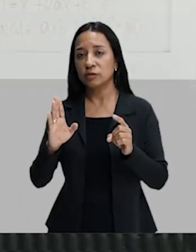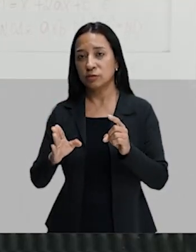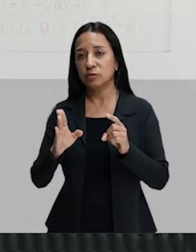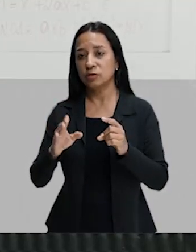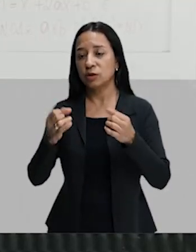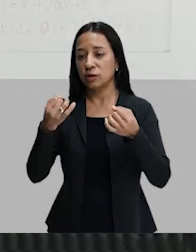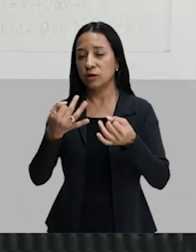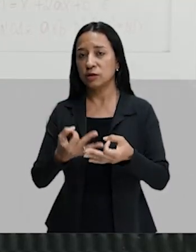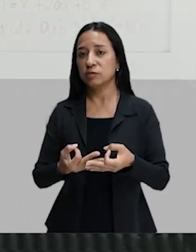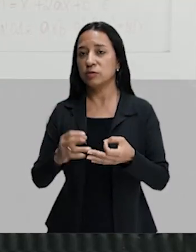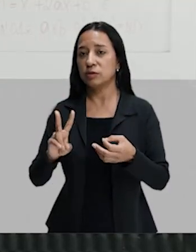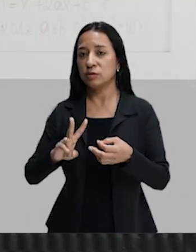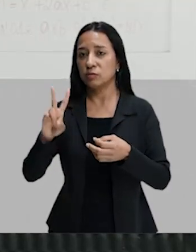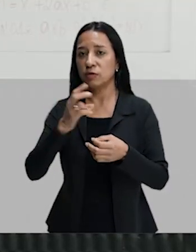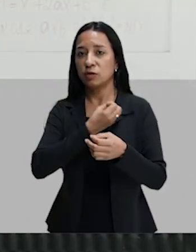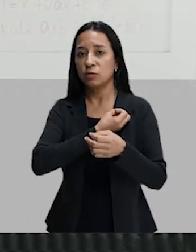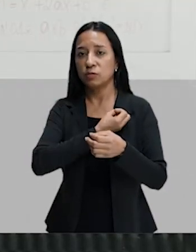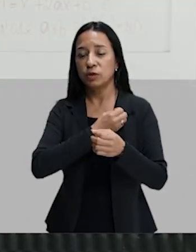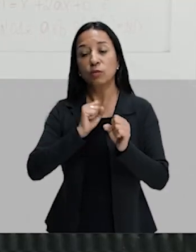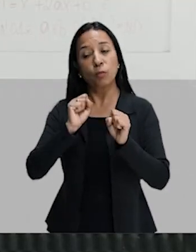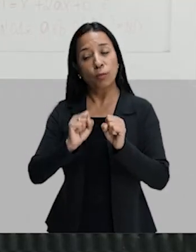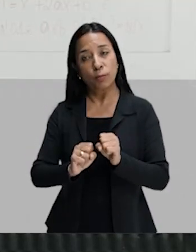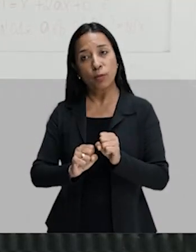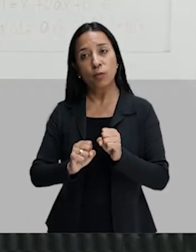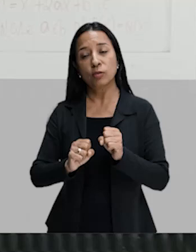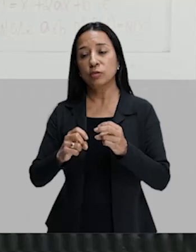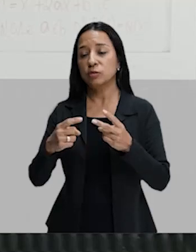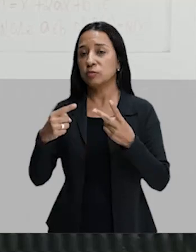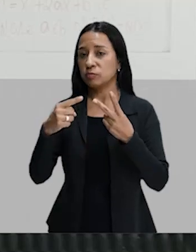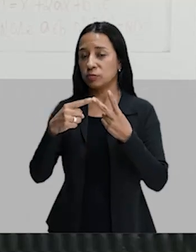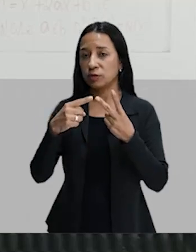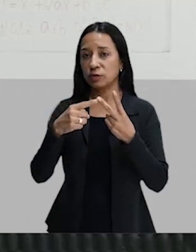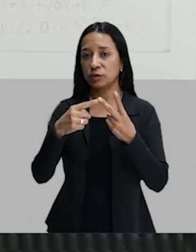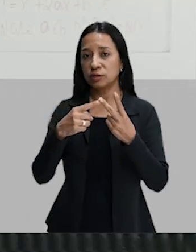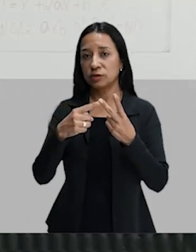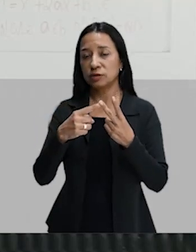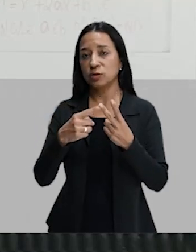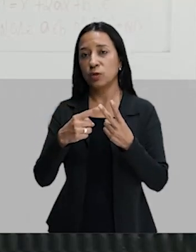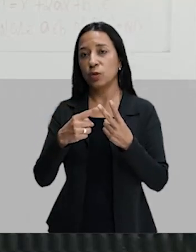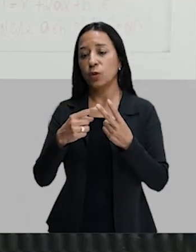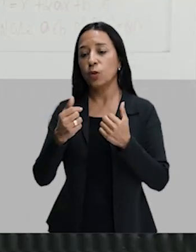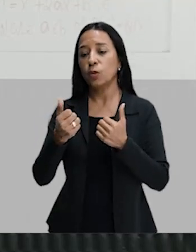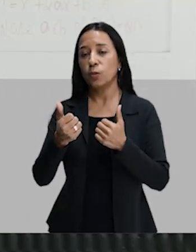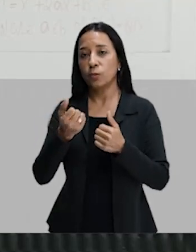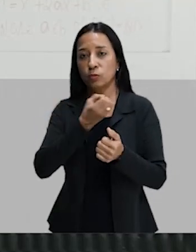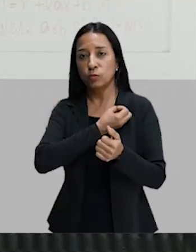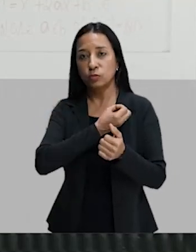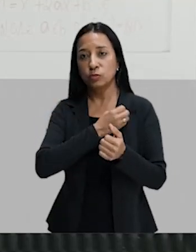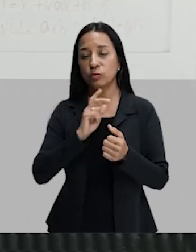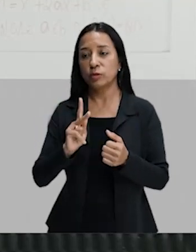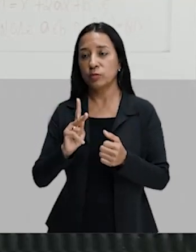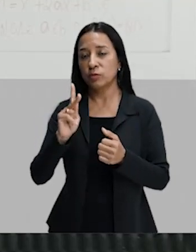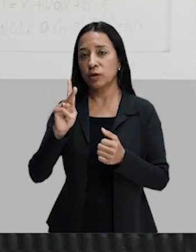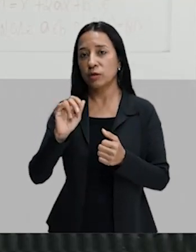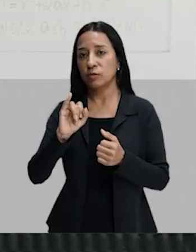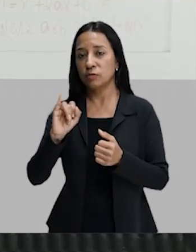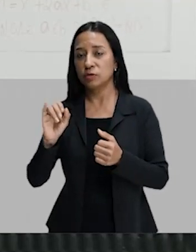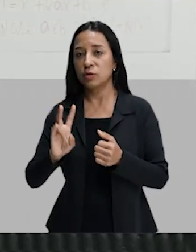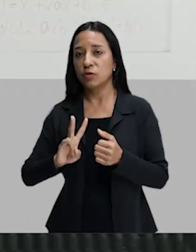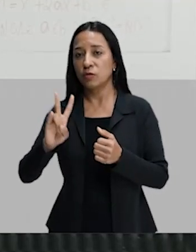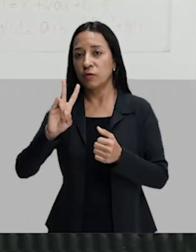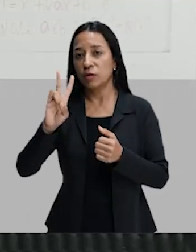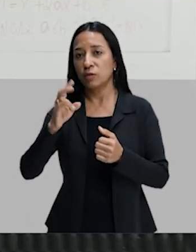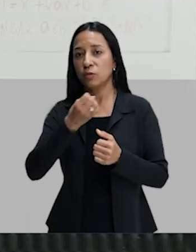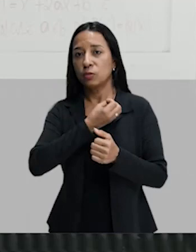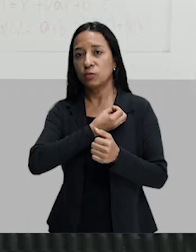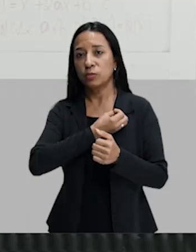valor numérico pode ser a raiz. O número k que você substitui, se o valor numérico for zero, ele é chamado